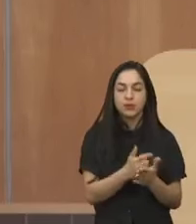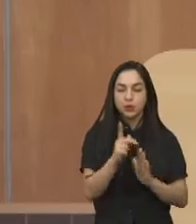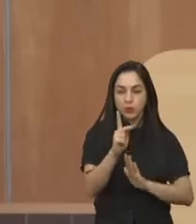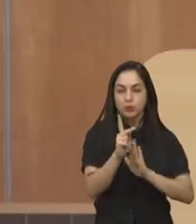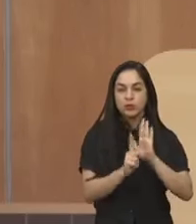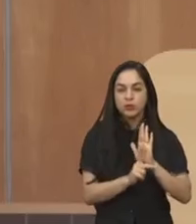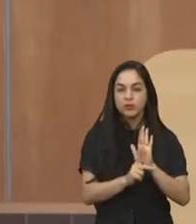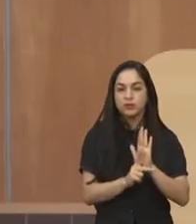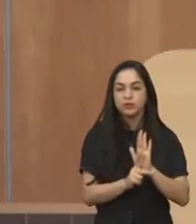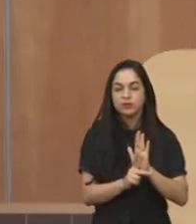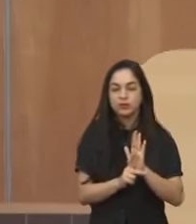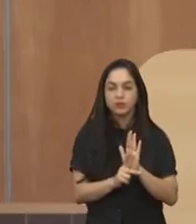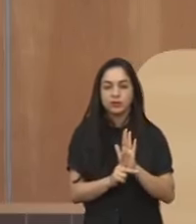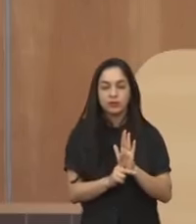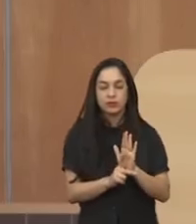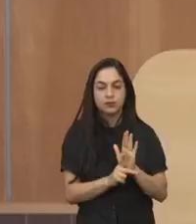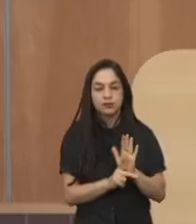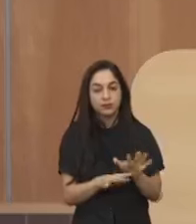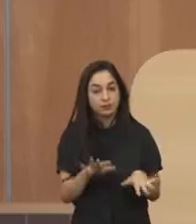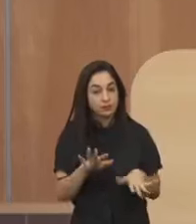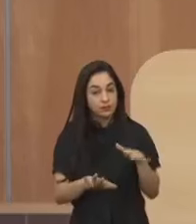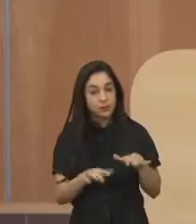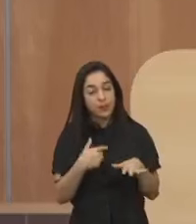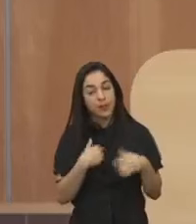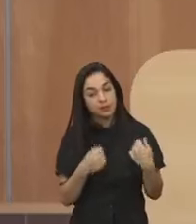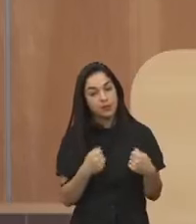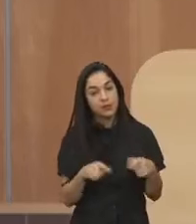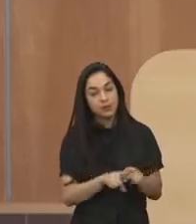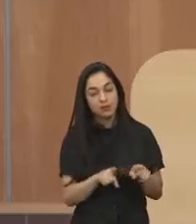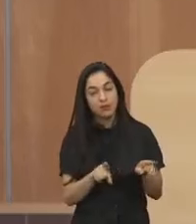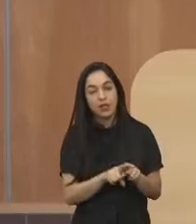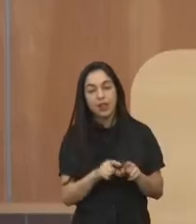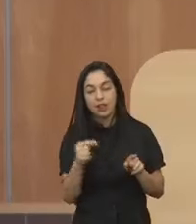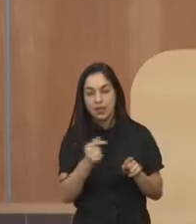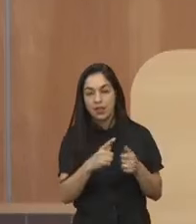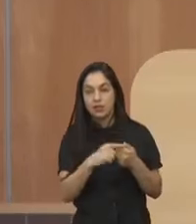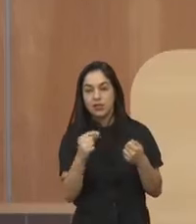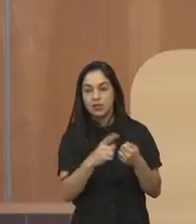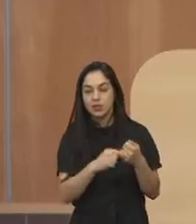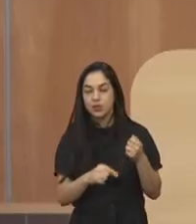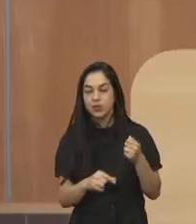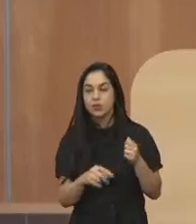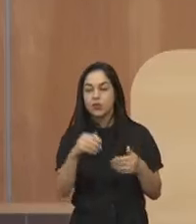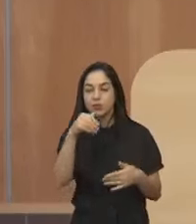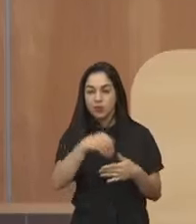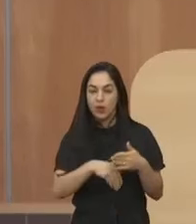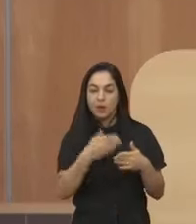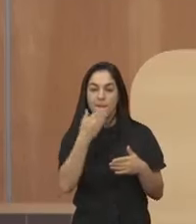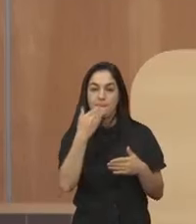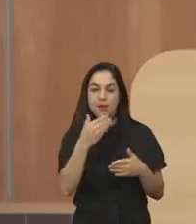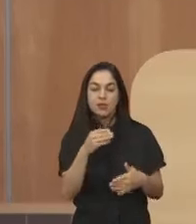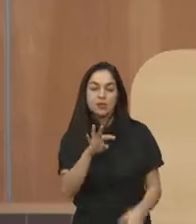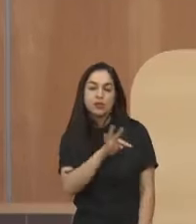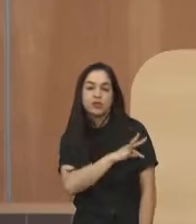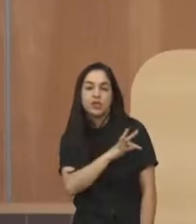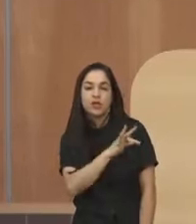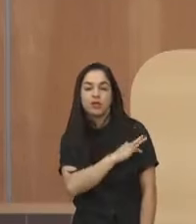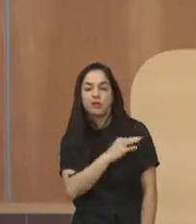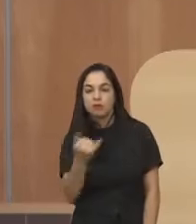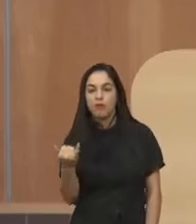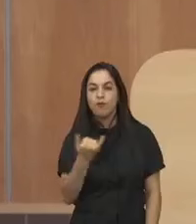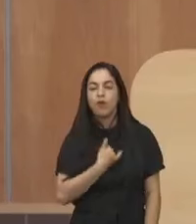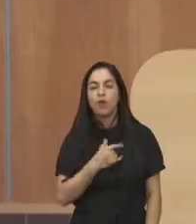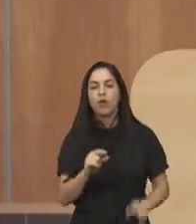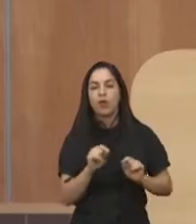projeto. E aí pode ser que eu tenha que pedir também o destaque desse artigo. Eu peço a gentileza de que os técnicos me confirmem qual é a